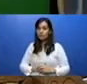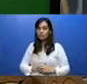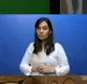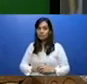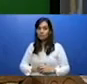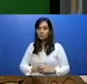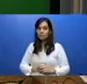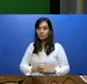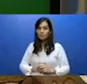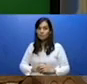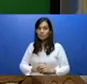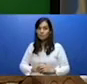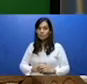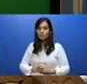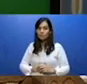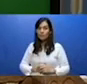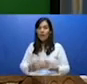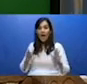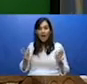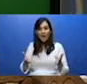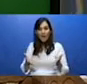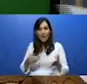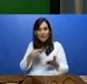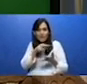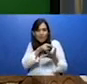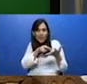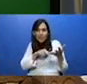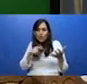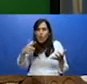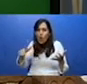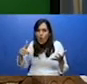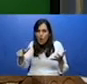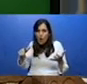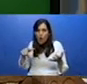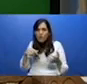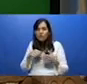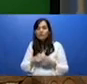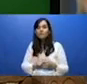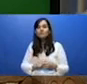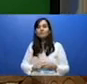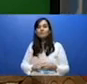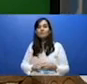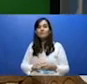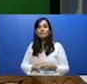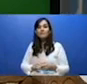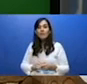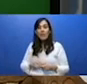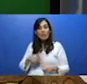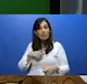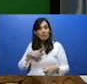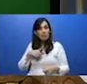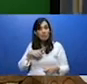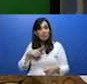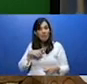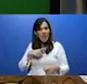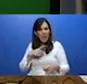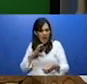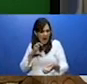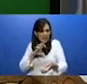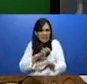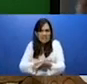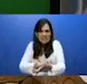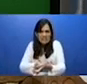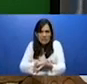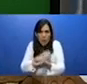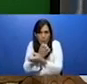Vamos lá, eu vou ler de novo os itens e nós vamos analisar as respostas de cada um. Existem marcas de mordidas em